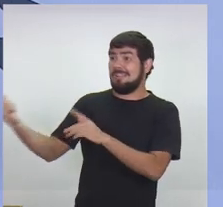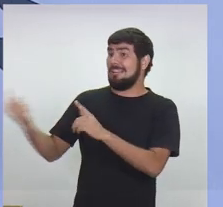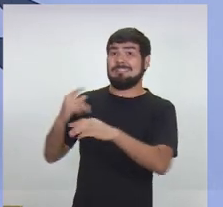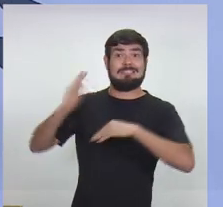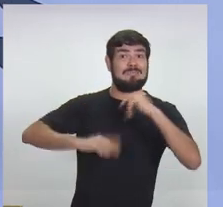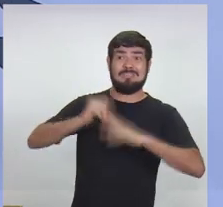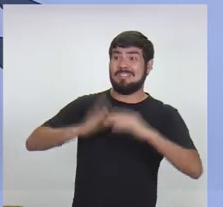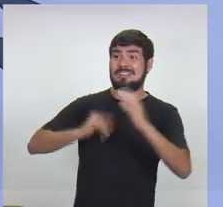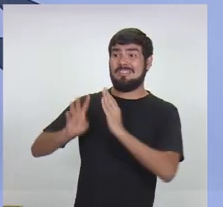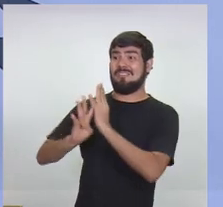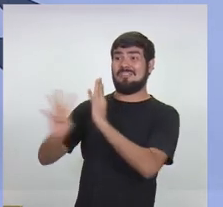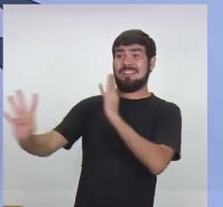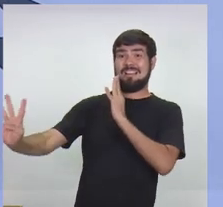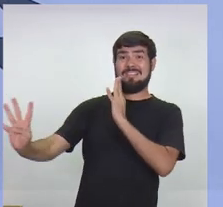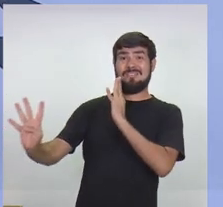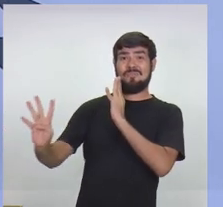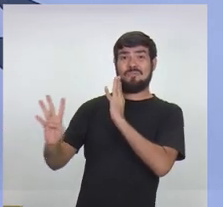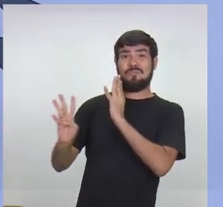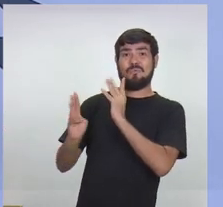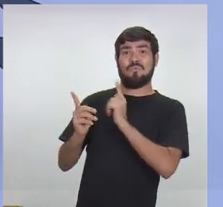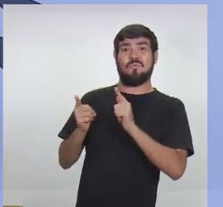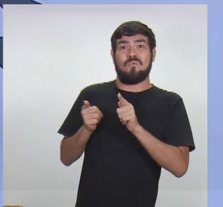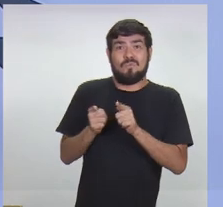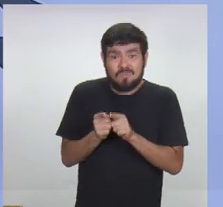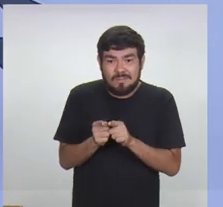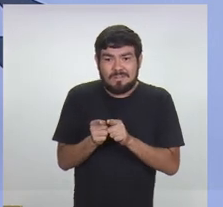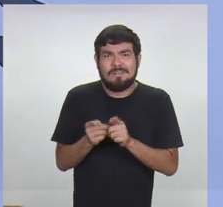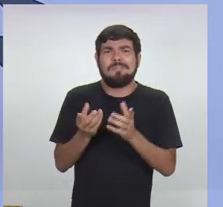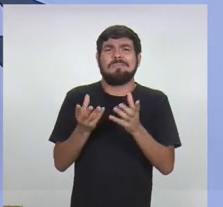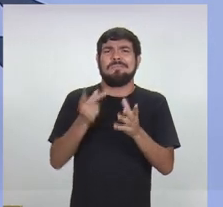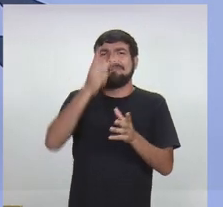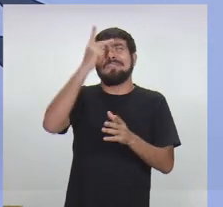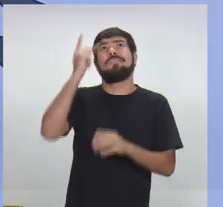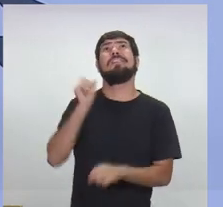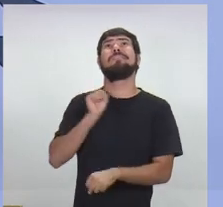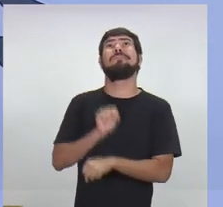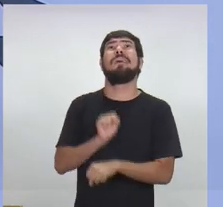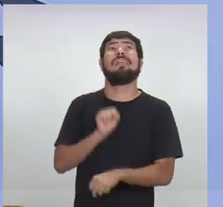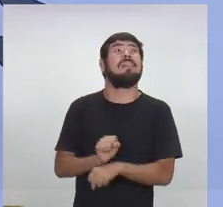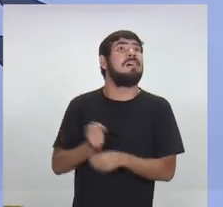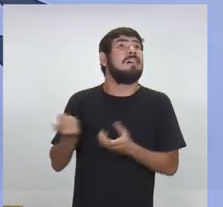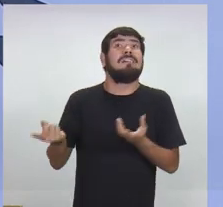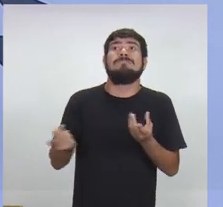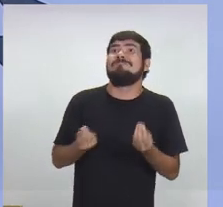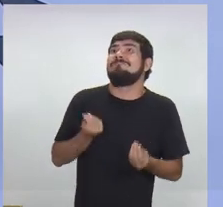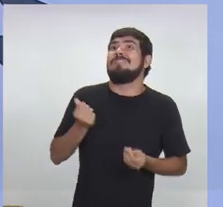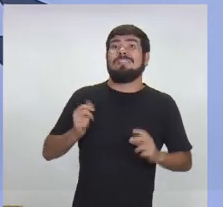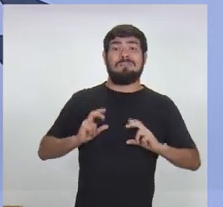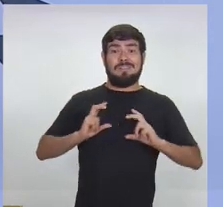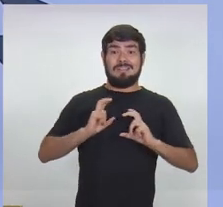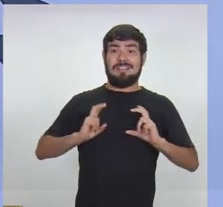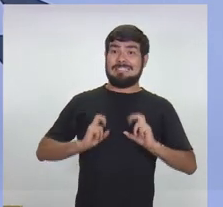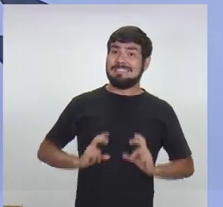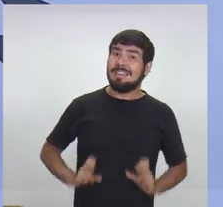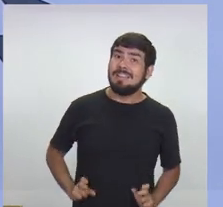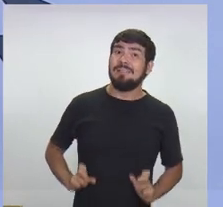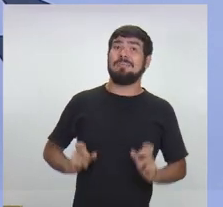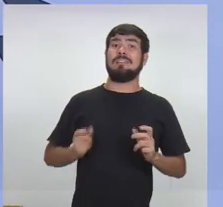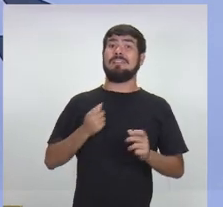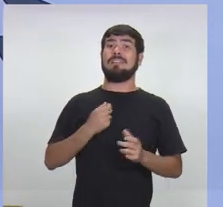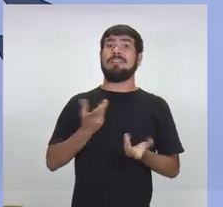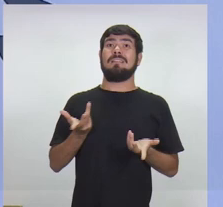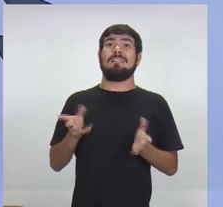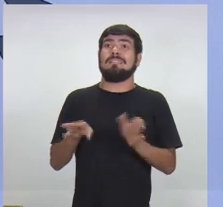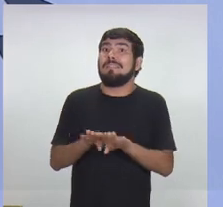fila tem muita gente esperando por um atendimento por uma a uma consulta um exame e